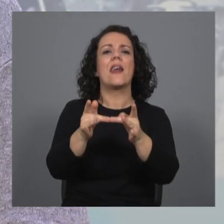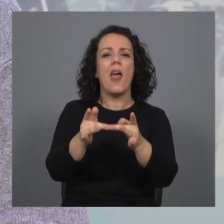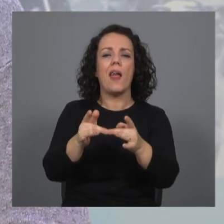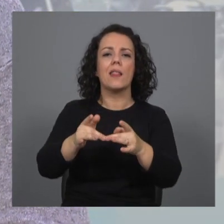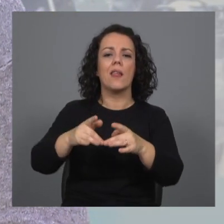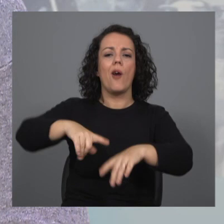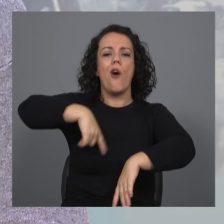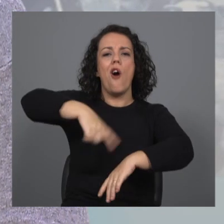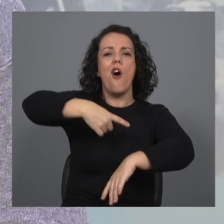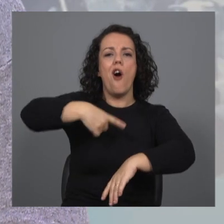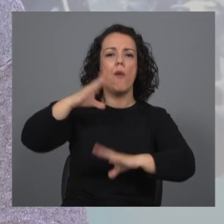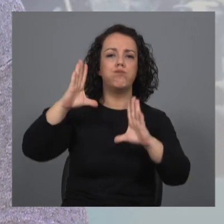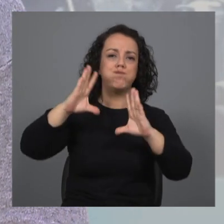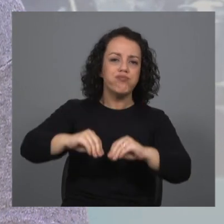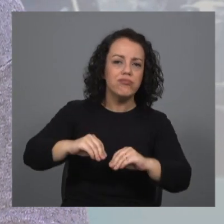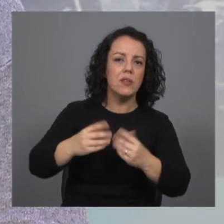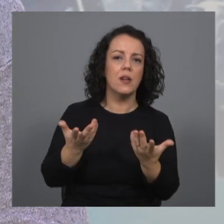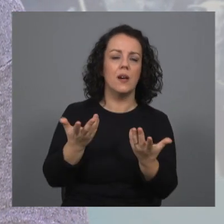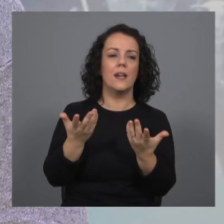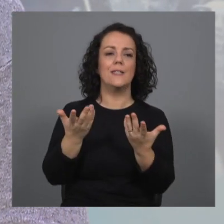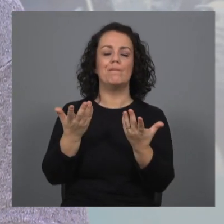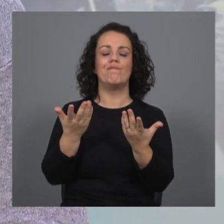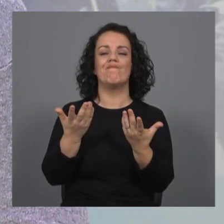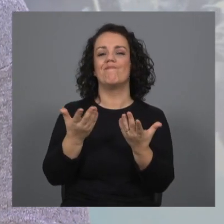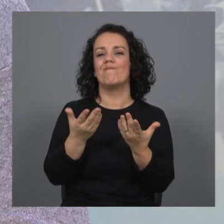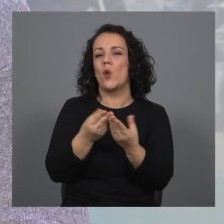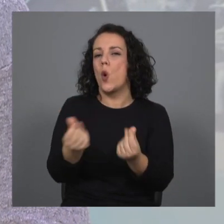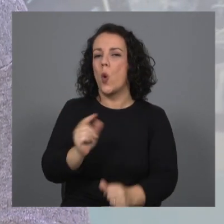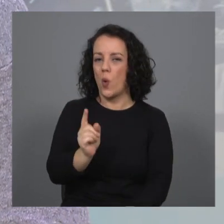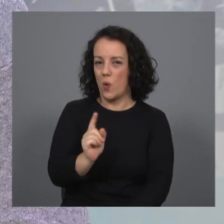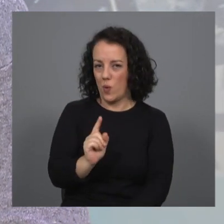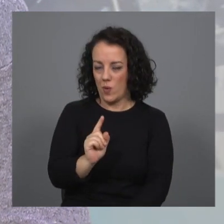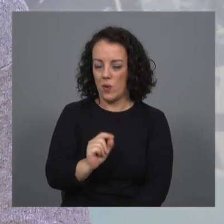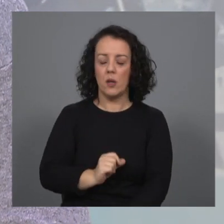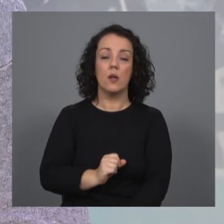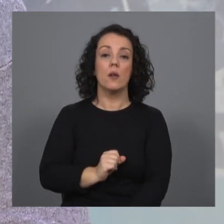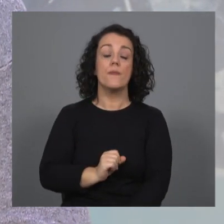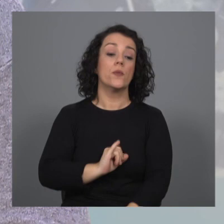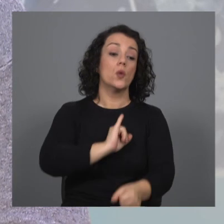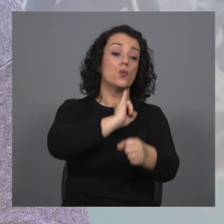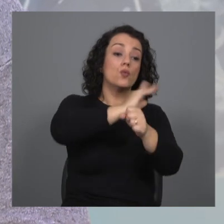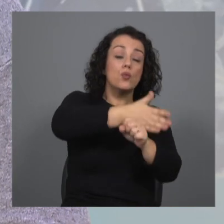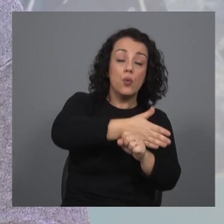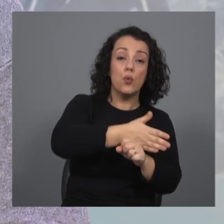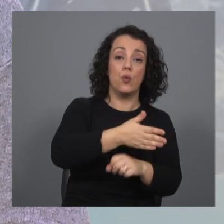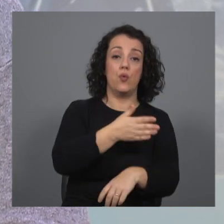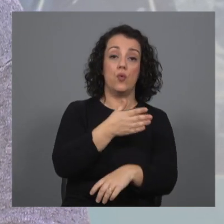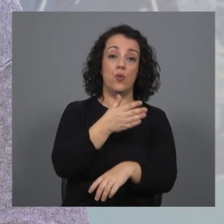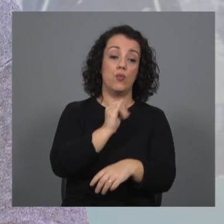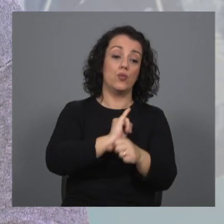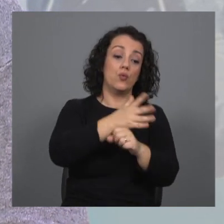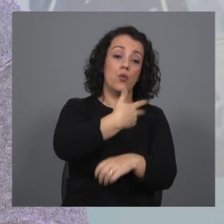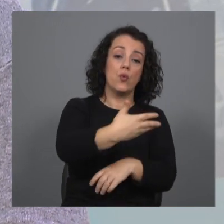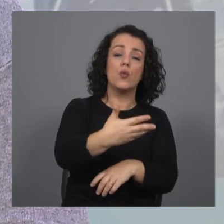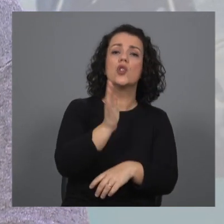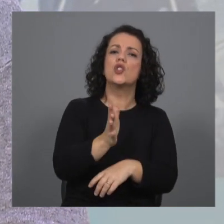e, portanto, de facto não resulta. Aqueles que já têm o seu processo de regularização do